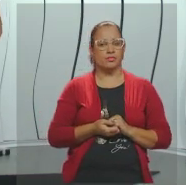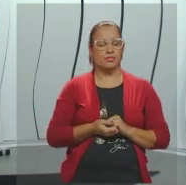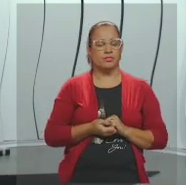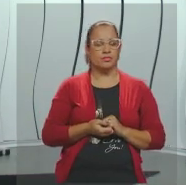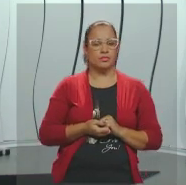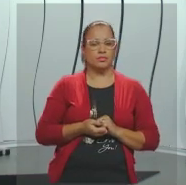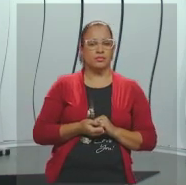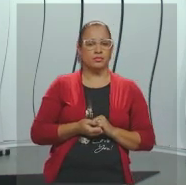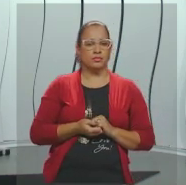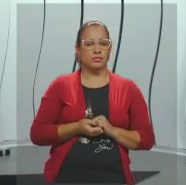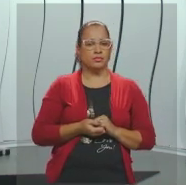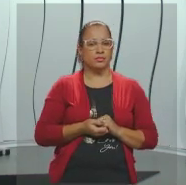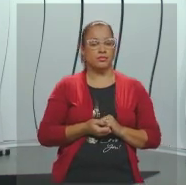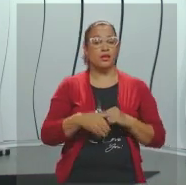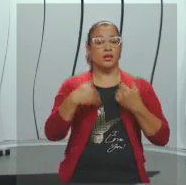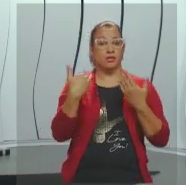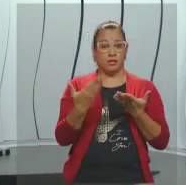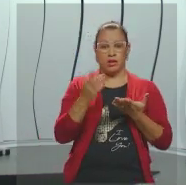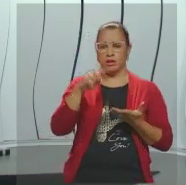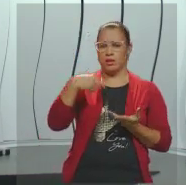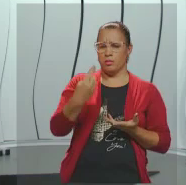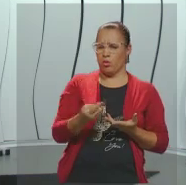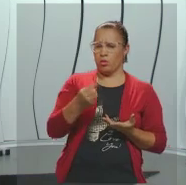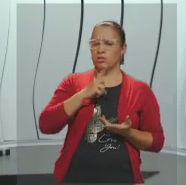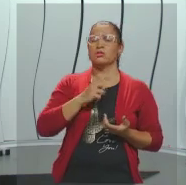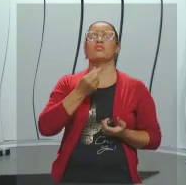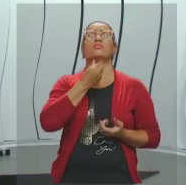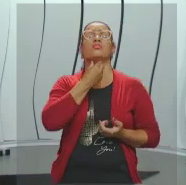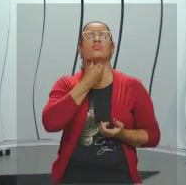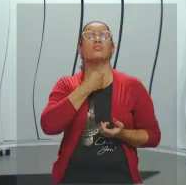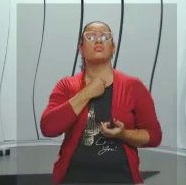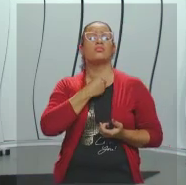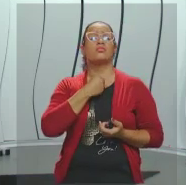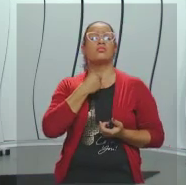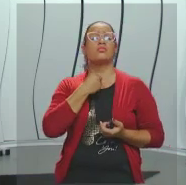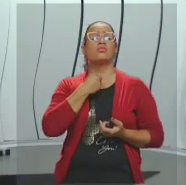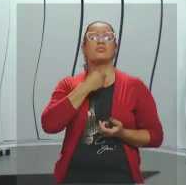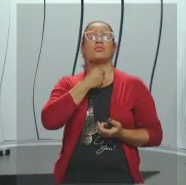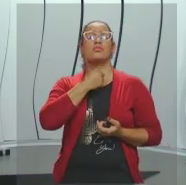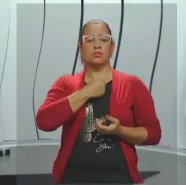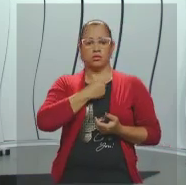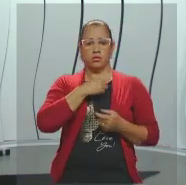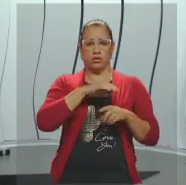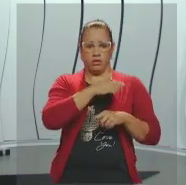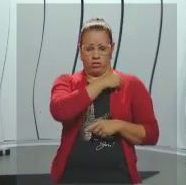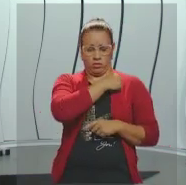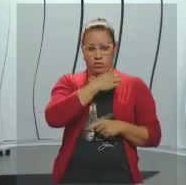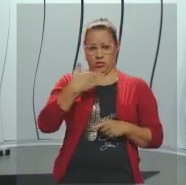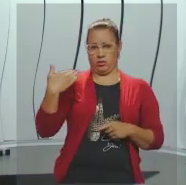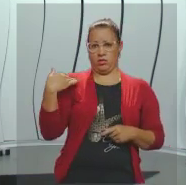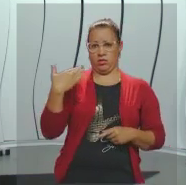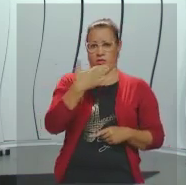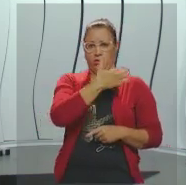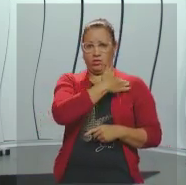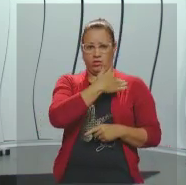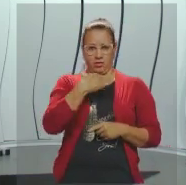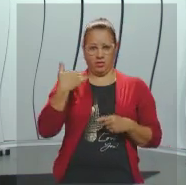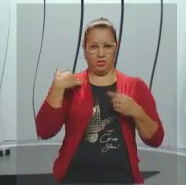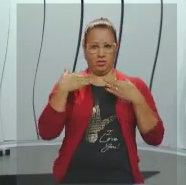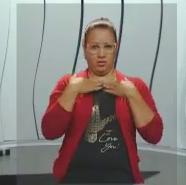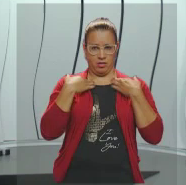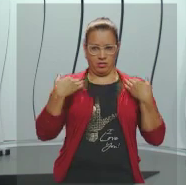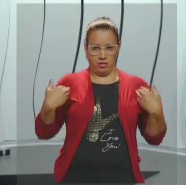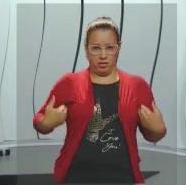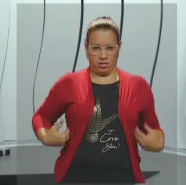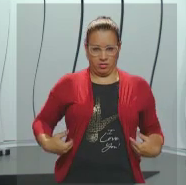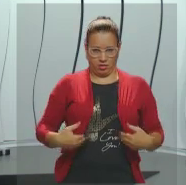Bom, logo quando sai da laringe, quando entra aqui na nossa caixa torácica, então quando a gente pensa em caixa torácica, a gente pensa